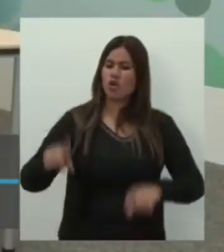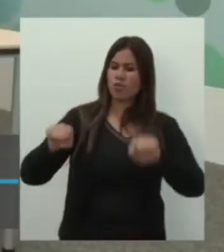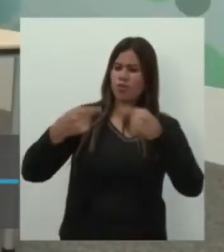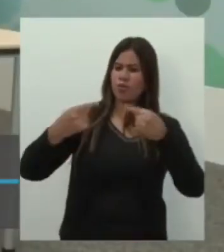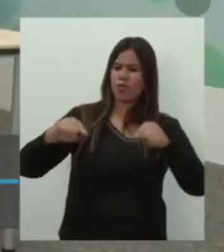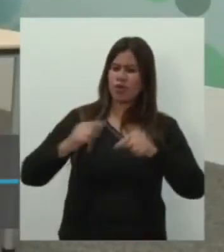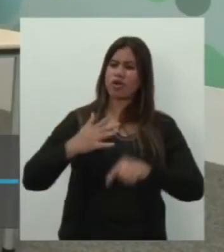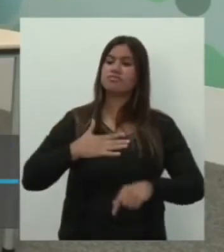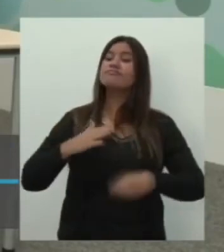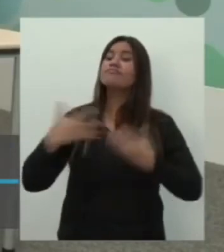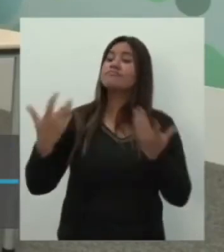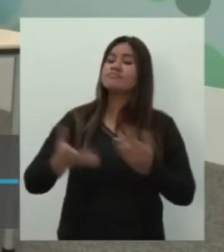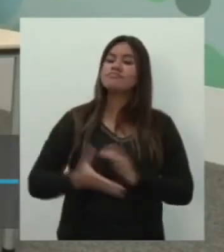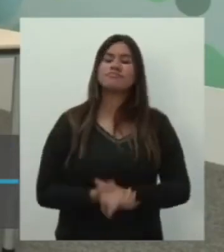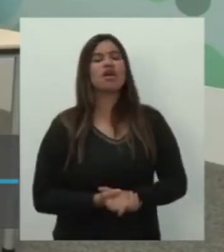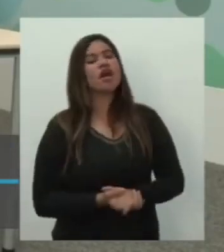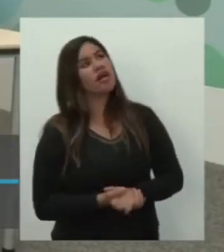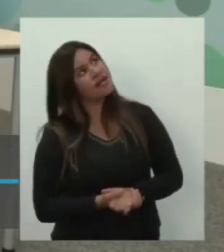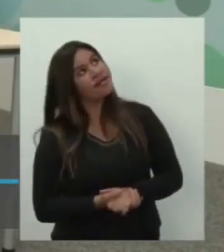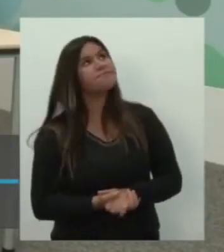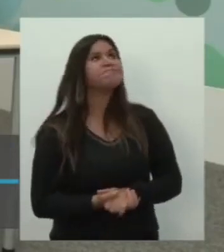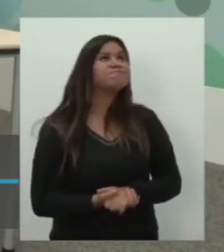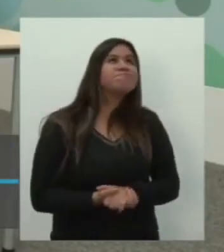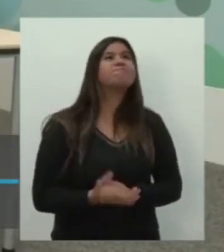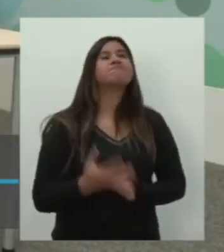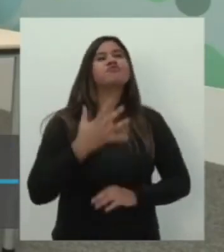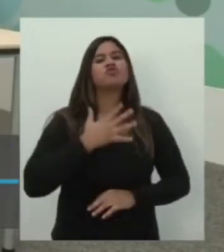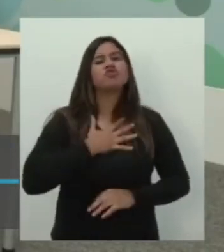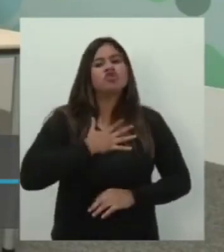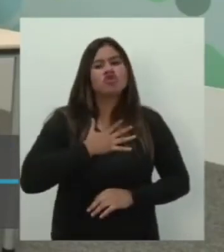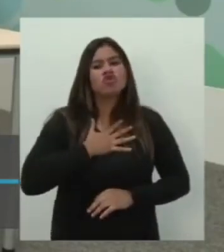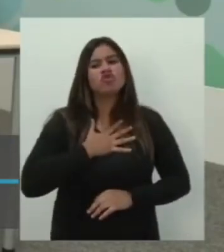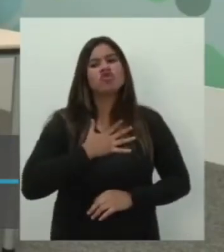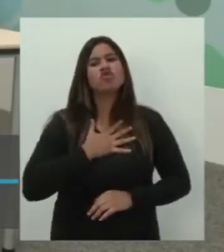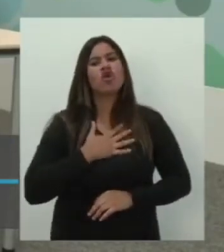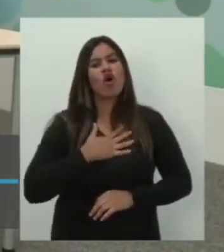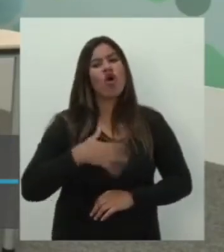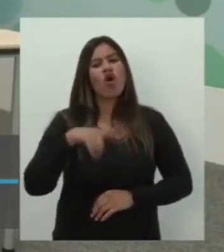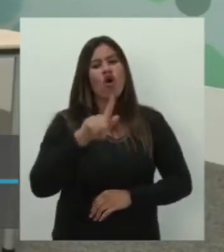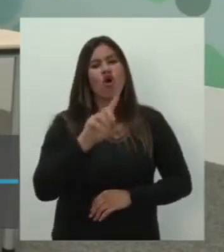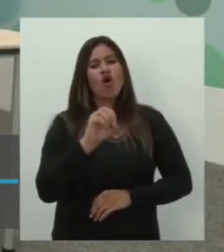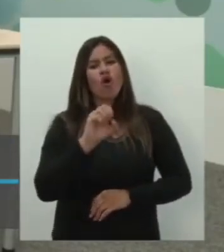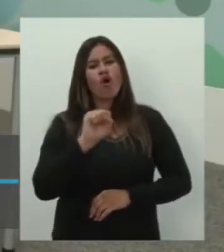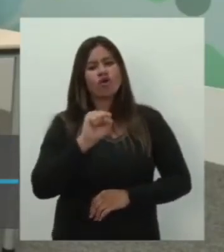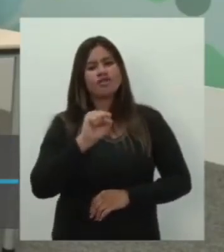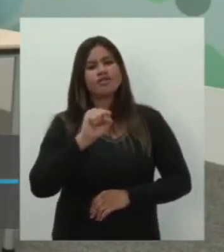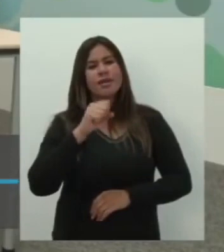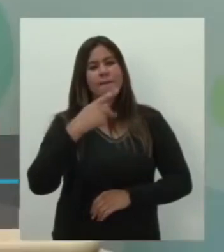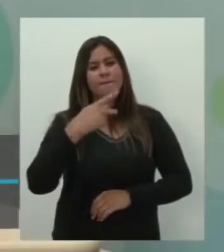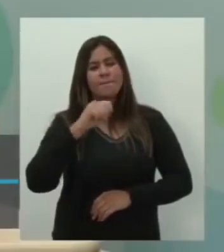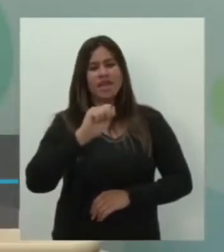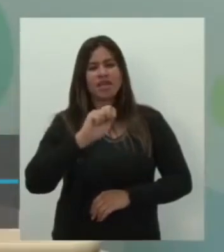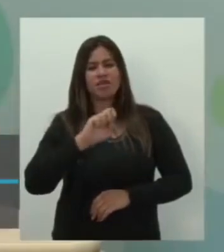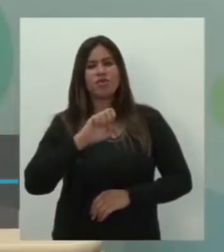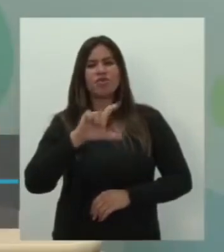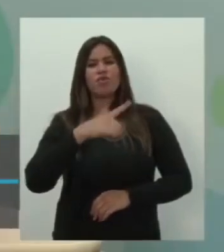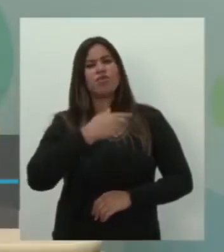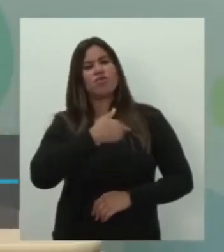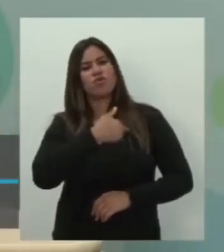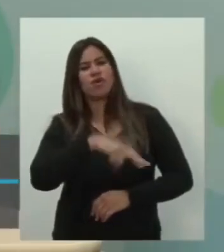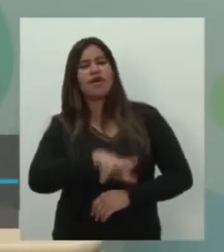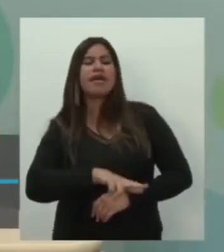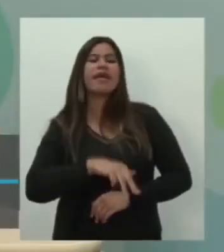canções que você gosta, professora Tayana? Olha, eu gosto muito do gospel, porque eu sou evangélica. Gospel, né? Bacana. Então não tem mais gosto de MPB também.